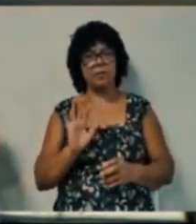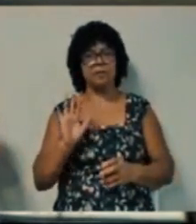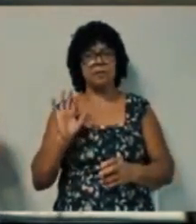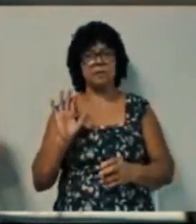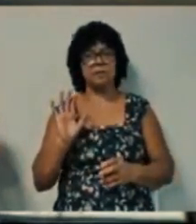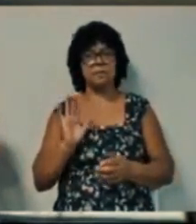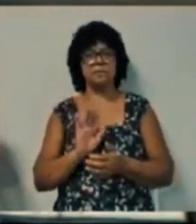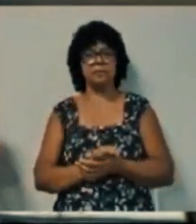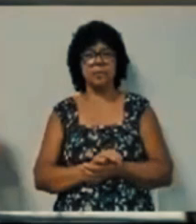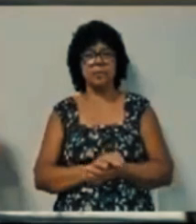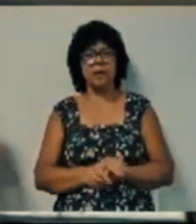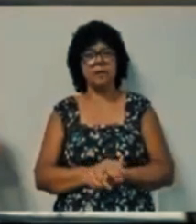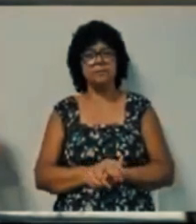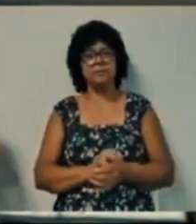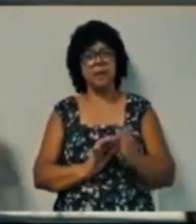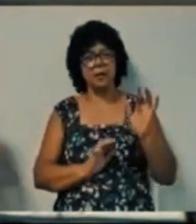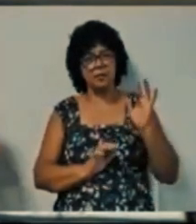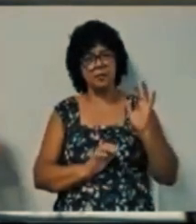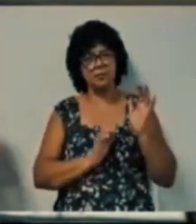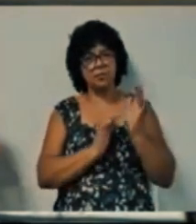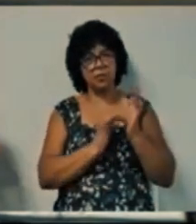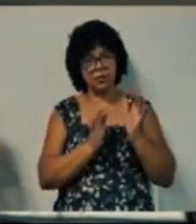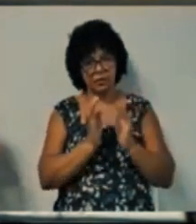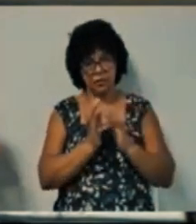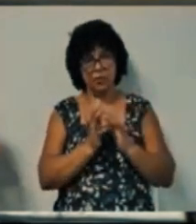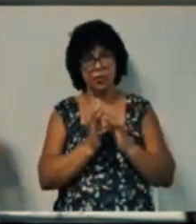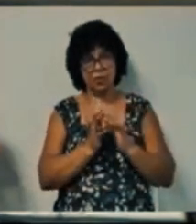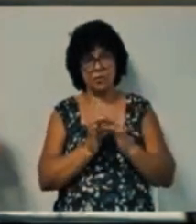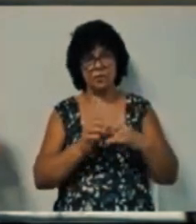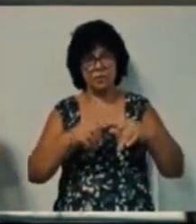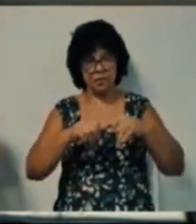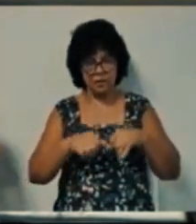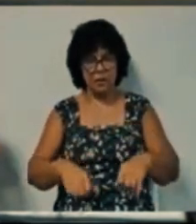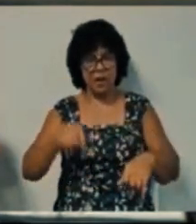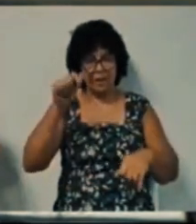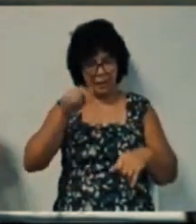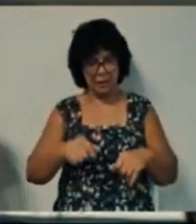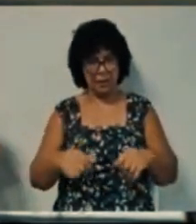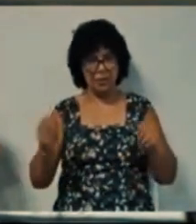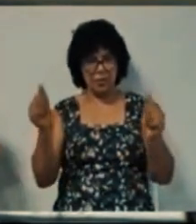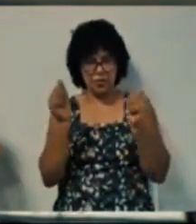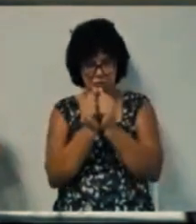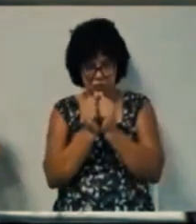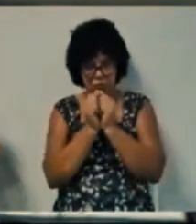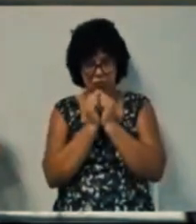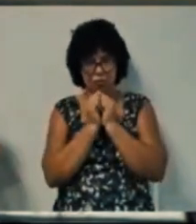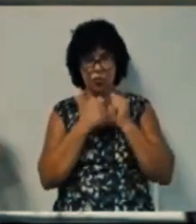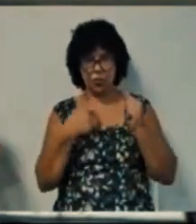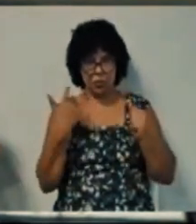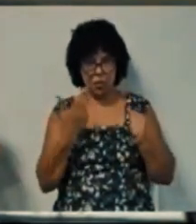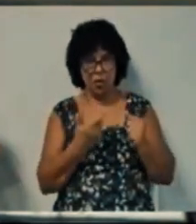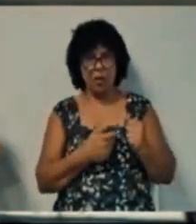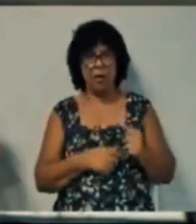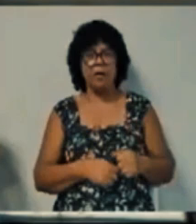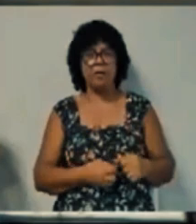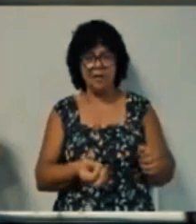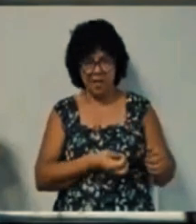O Cristo que nós estamos aqui apresentando é um Cristo